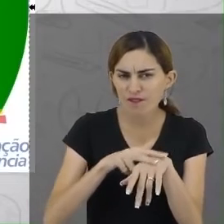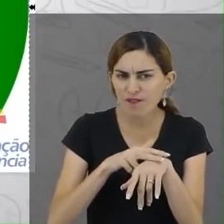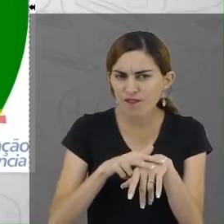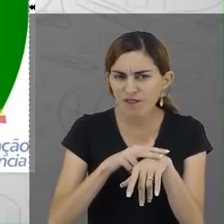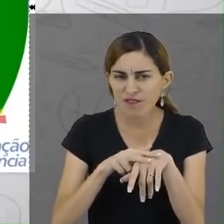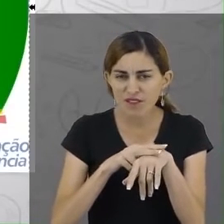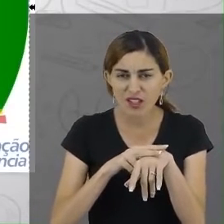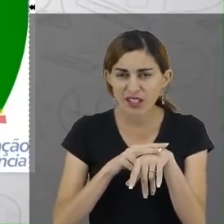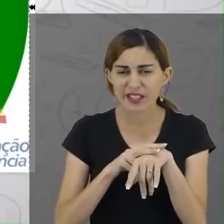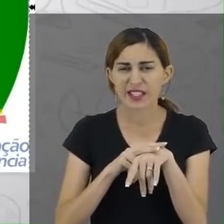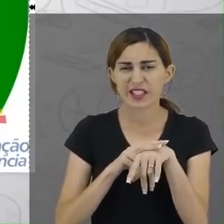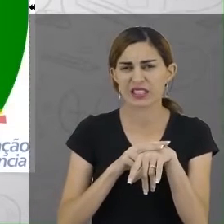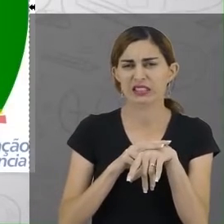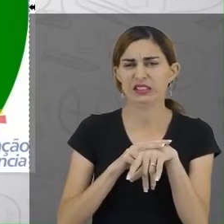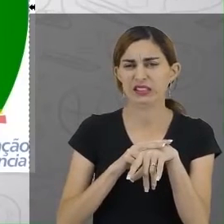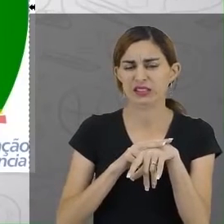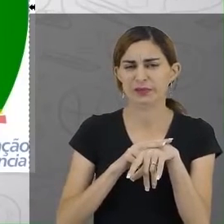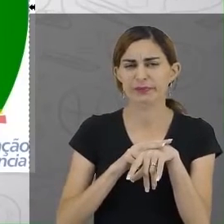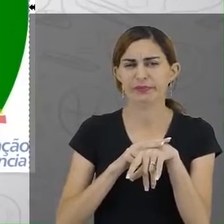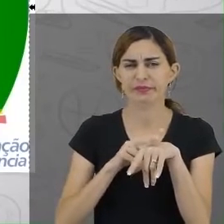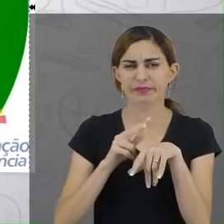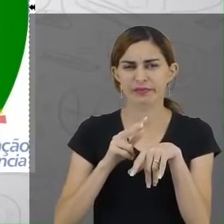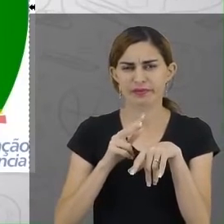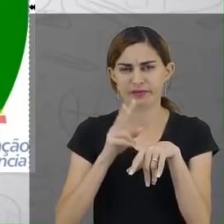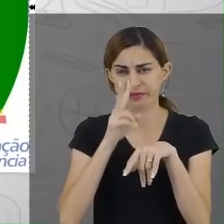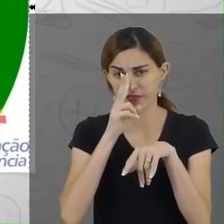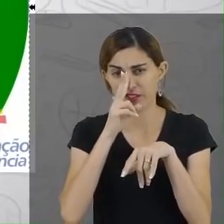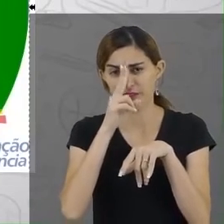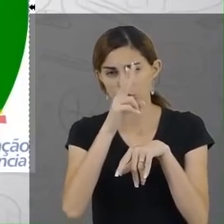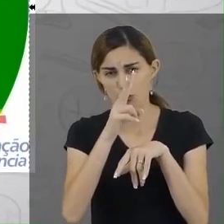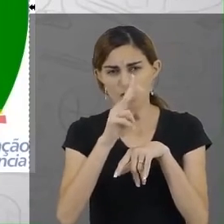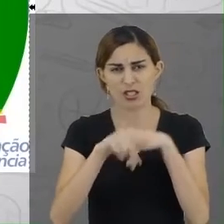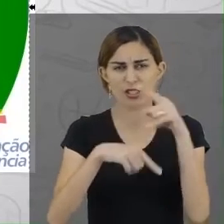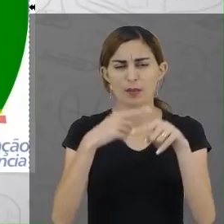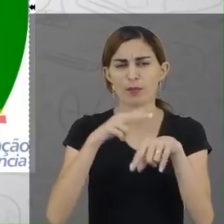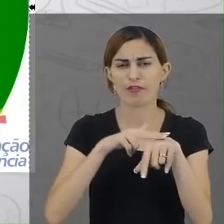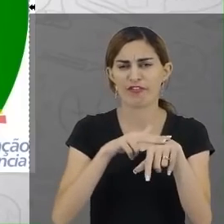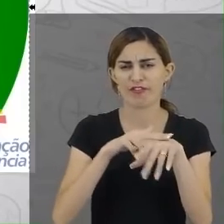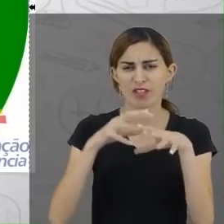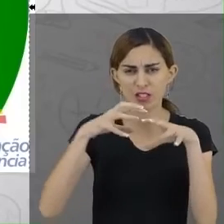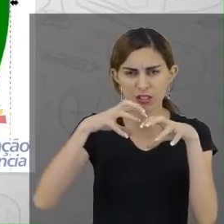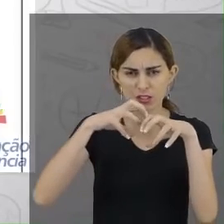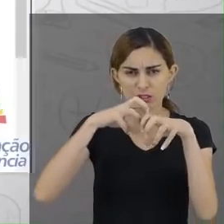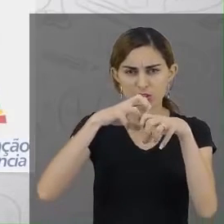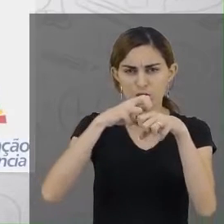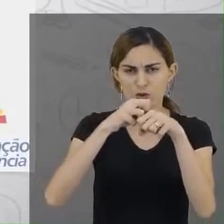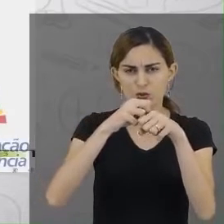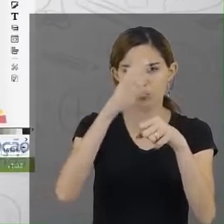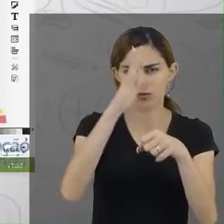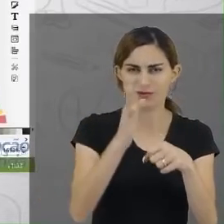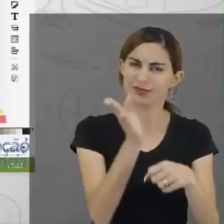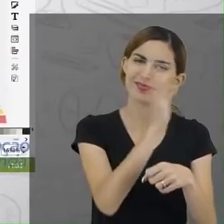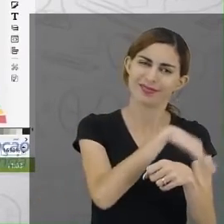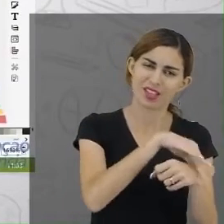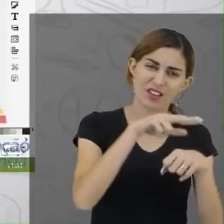um verde intenso e um verde menos intenso.